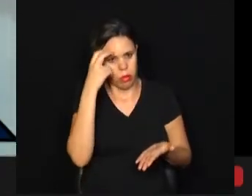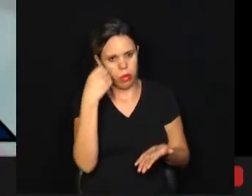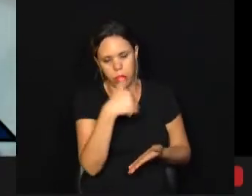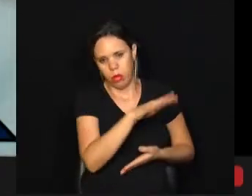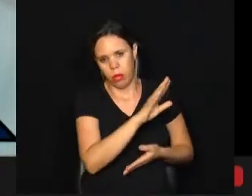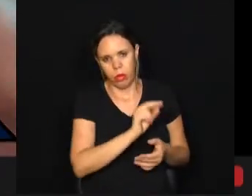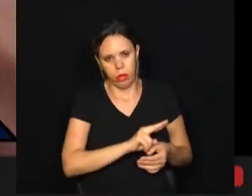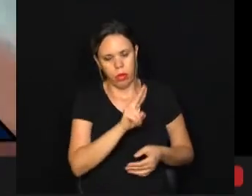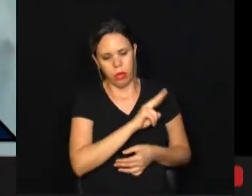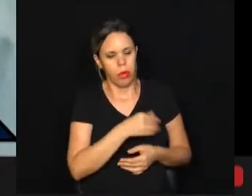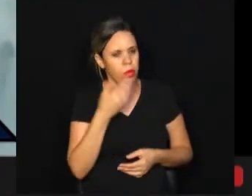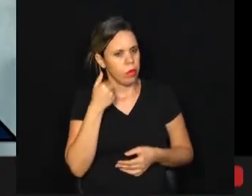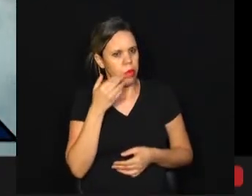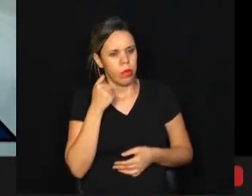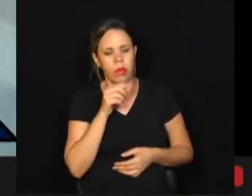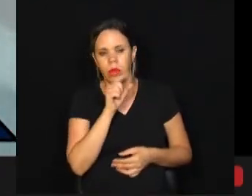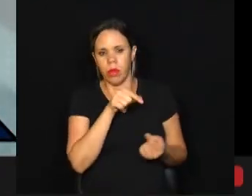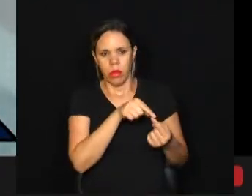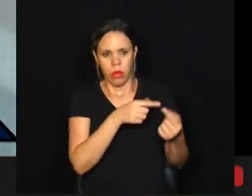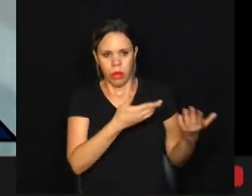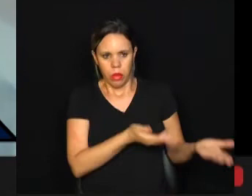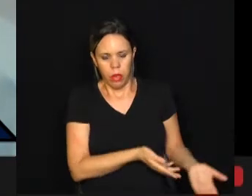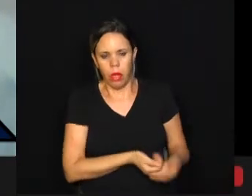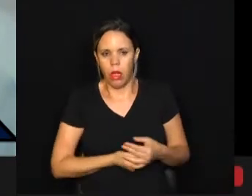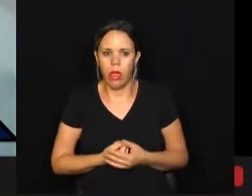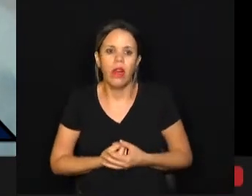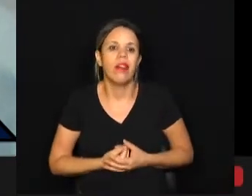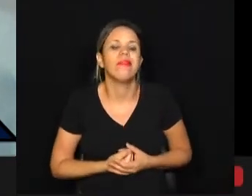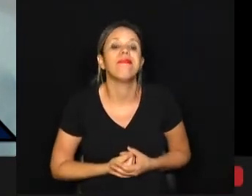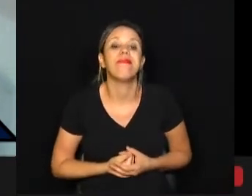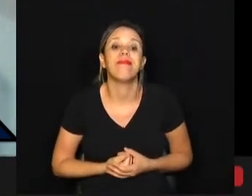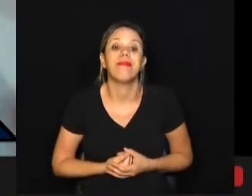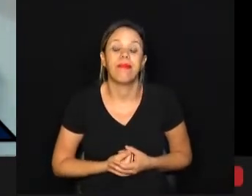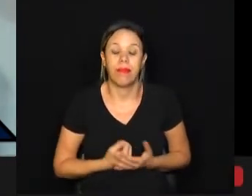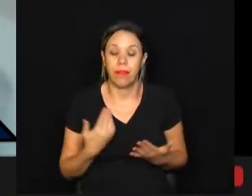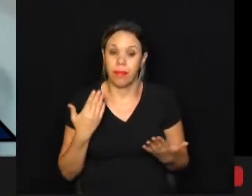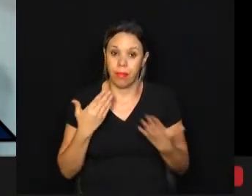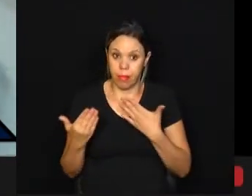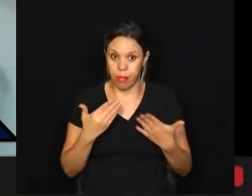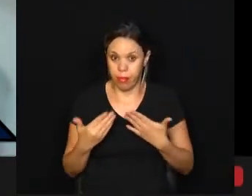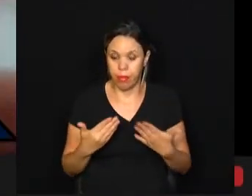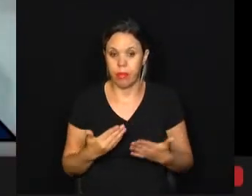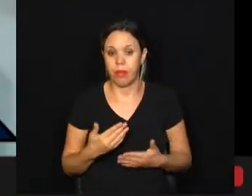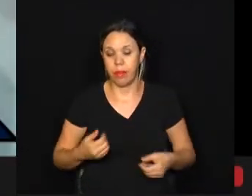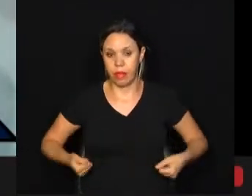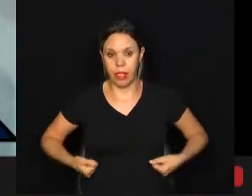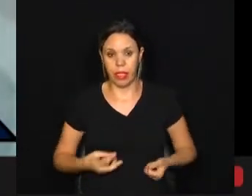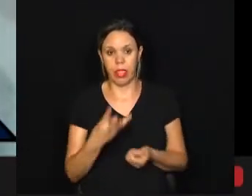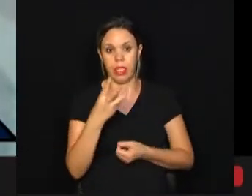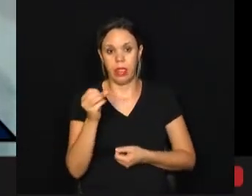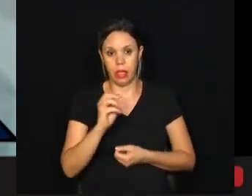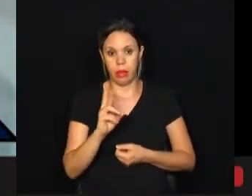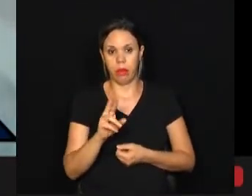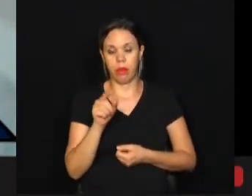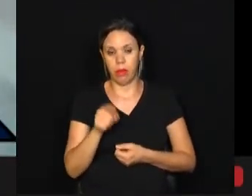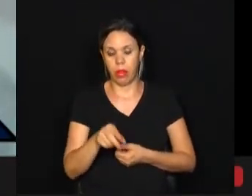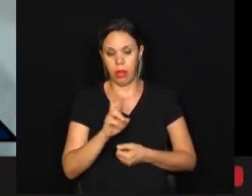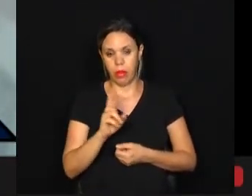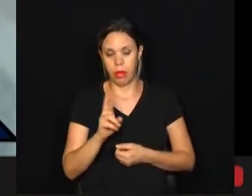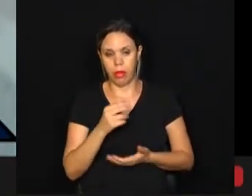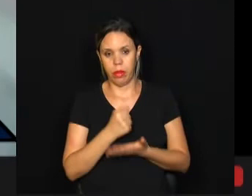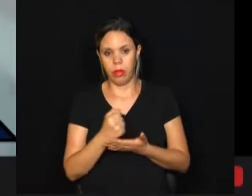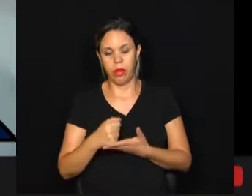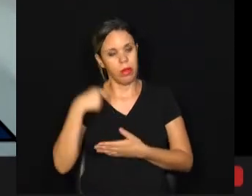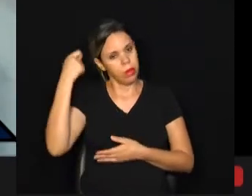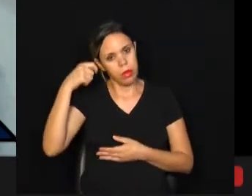podia ser utilizada para aquela finalidade. E não dá para comparar, você vai gastar R$30 mil para contratar um artista,